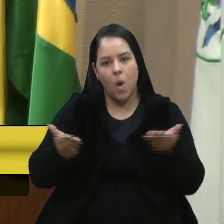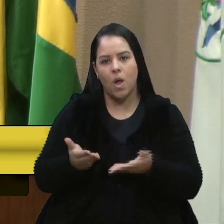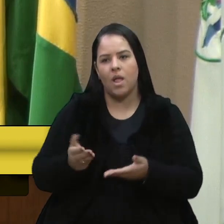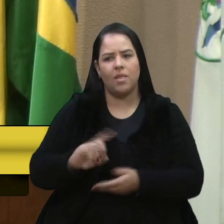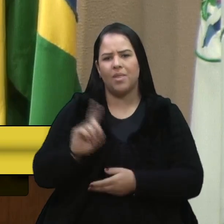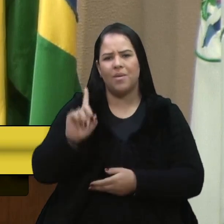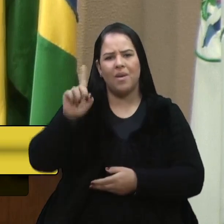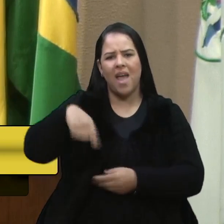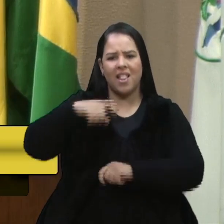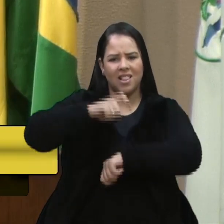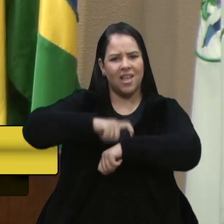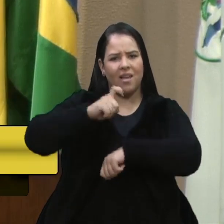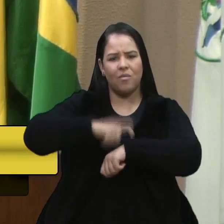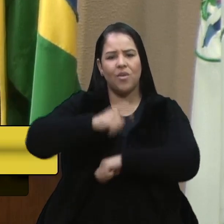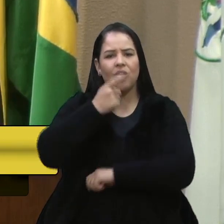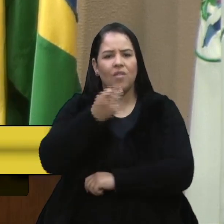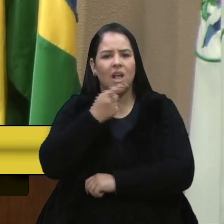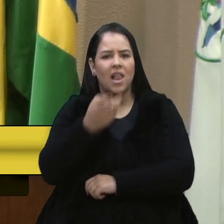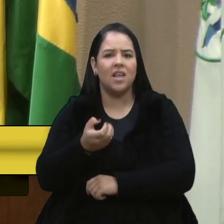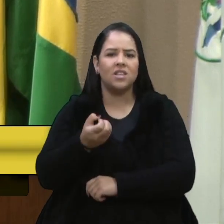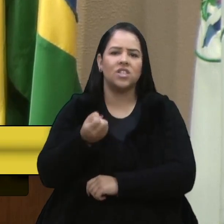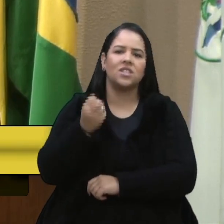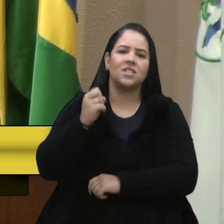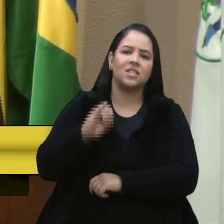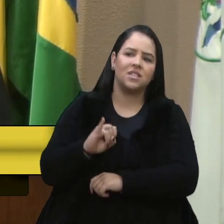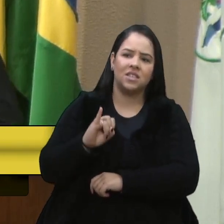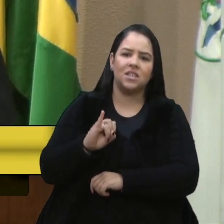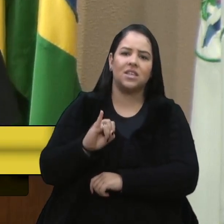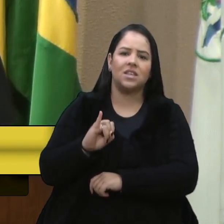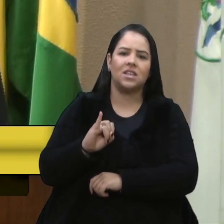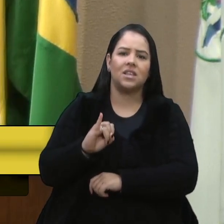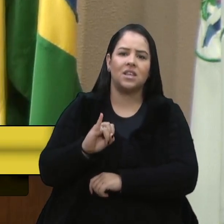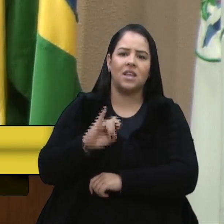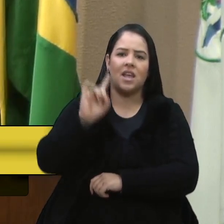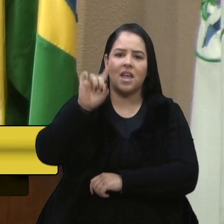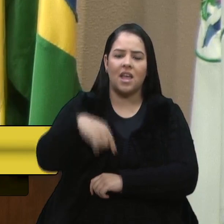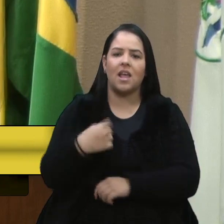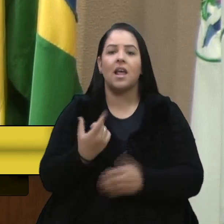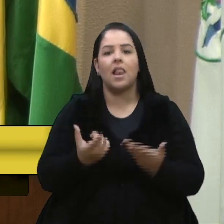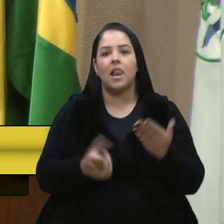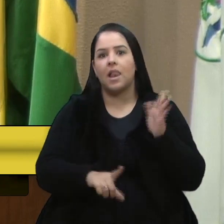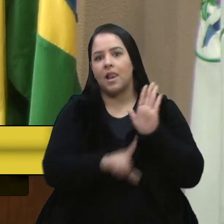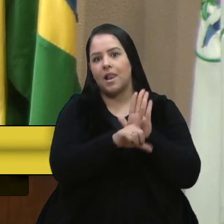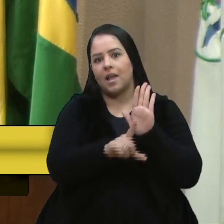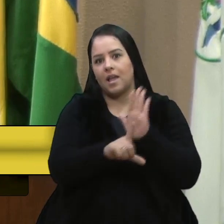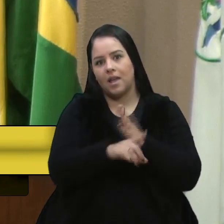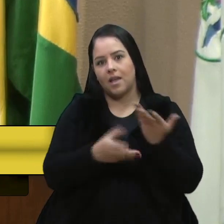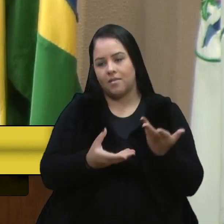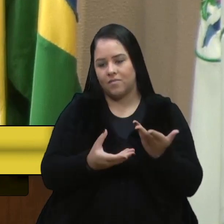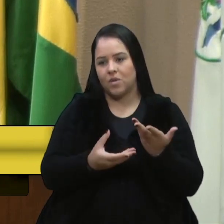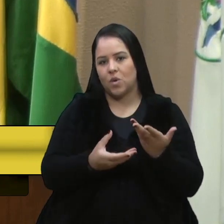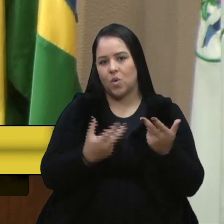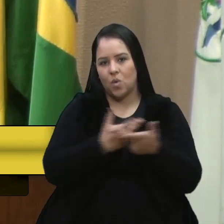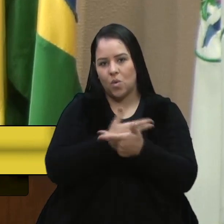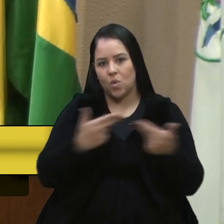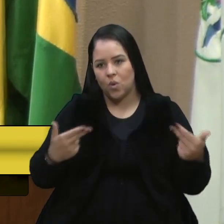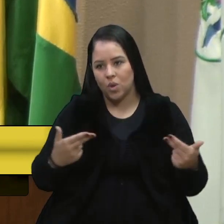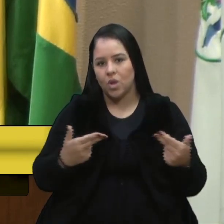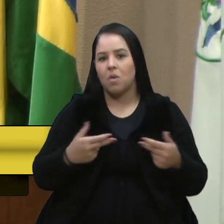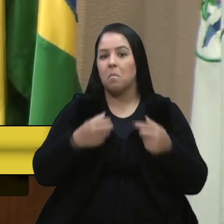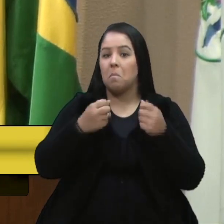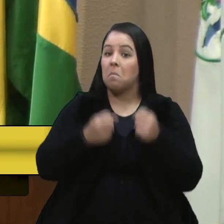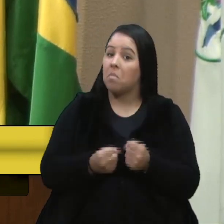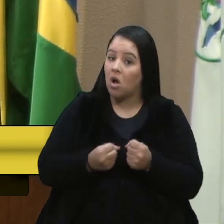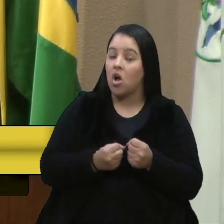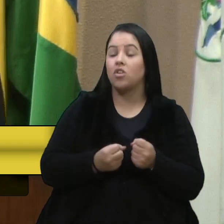aqui, entrar no mérito de ser ou não, legalmente falando, um produto que poderia estar sendo